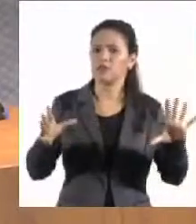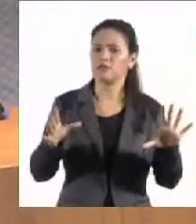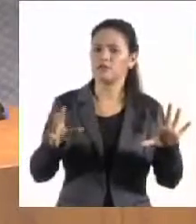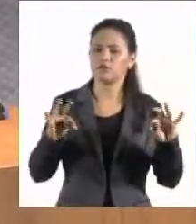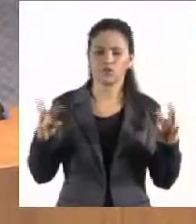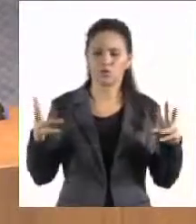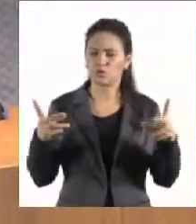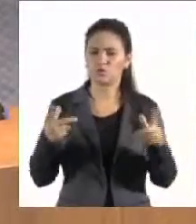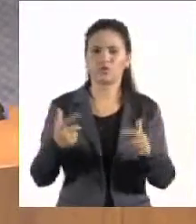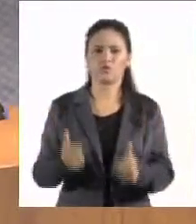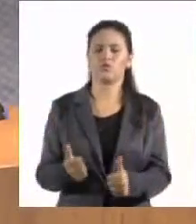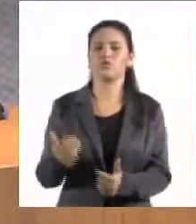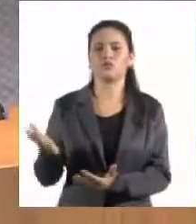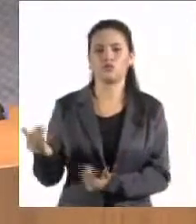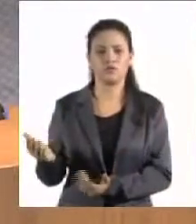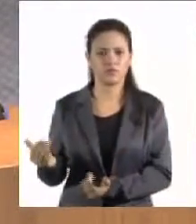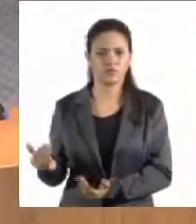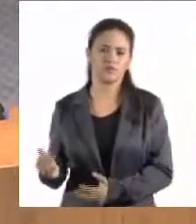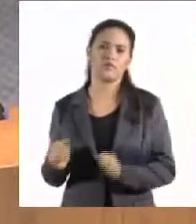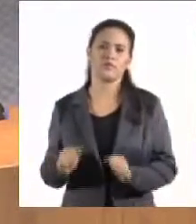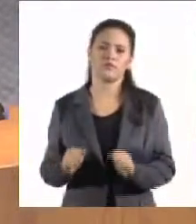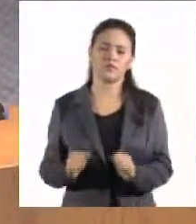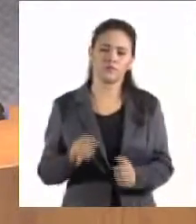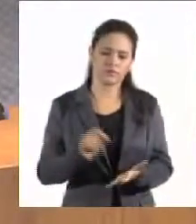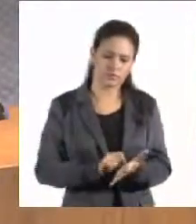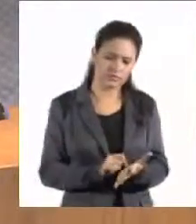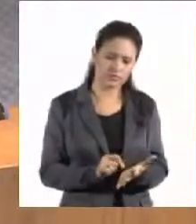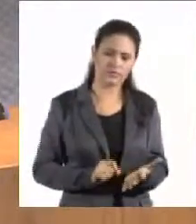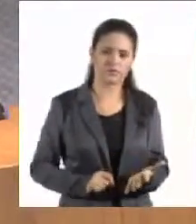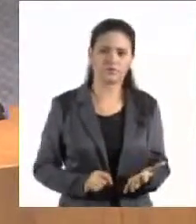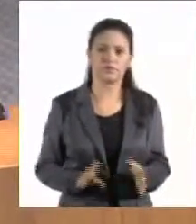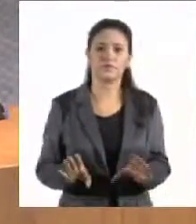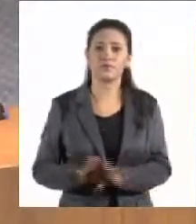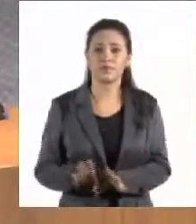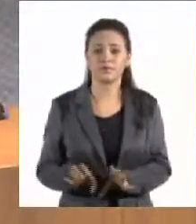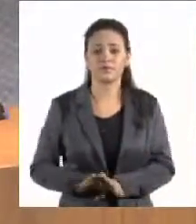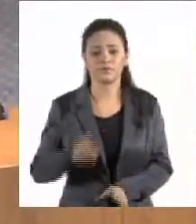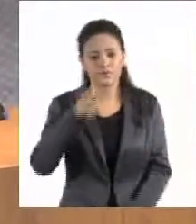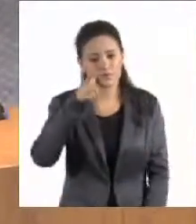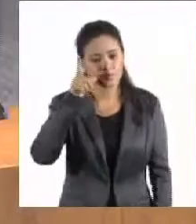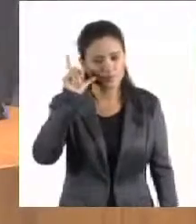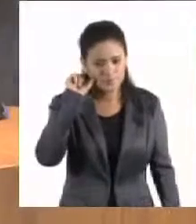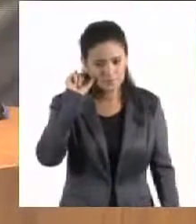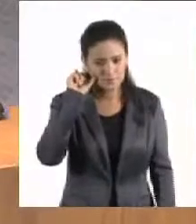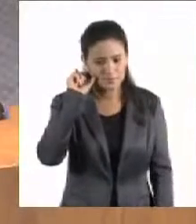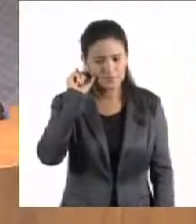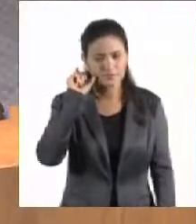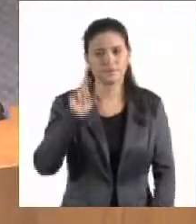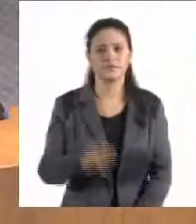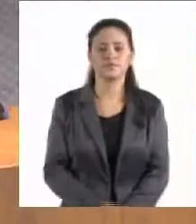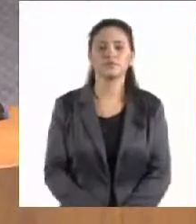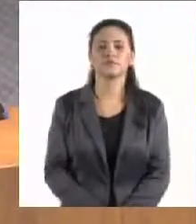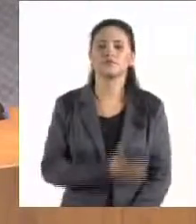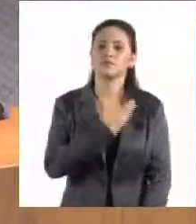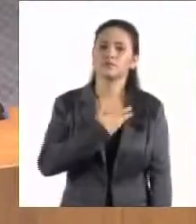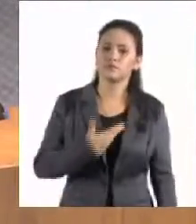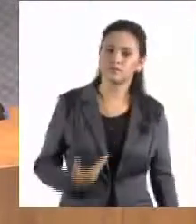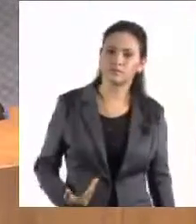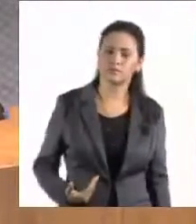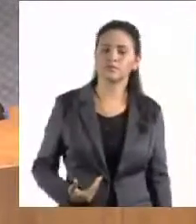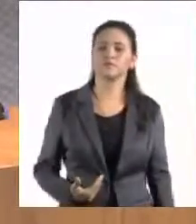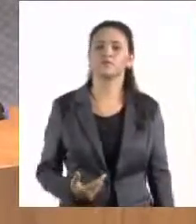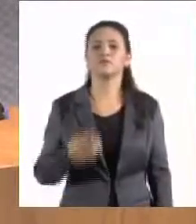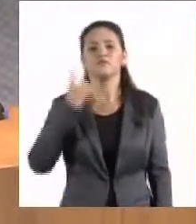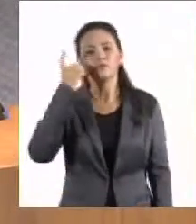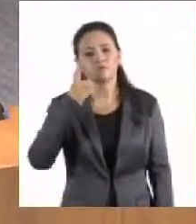para a nossa juventude. E também, senhor presidente, ontem, no mesmo ato, o governador, através dos deputados e secretário de Ciência e